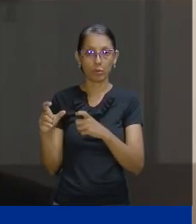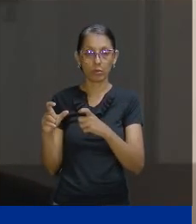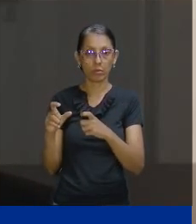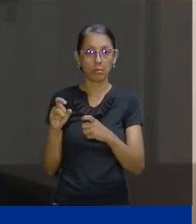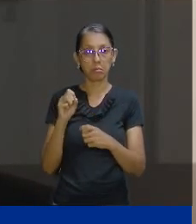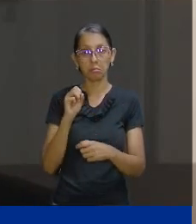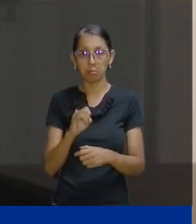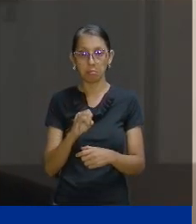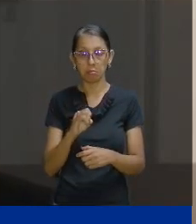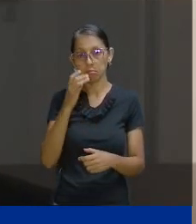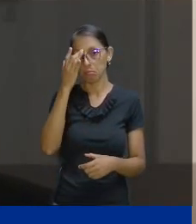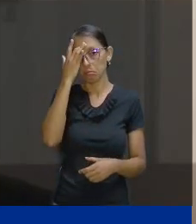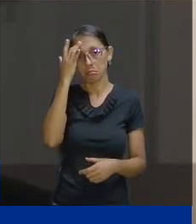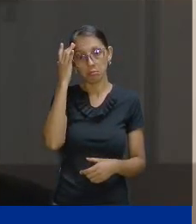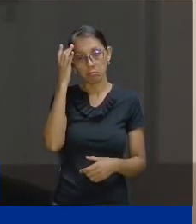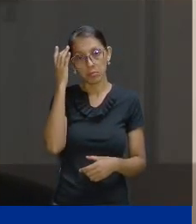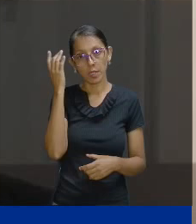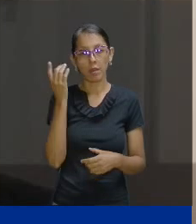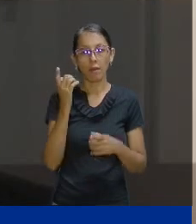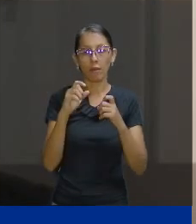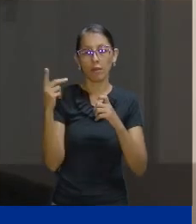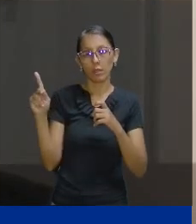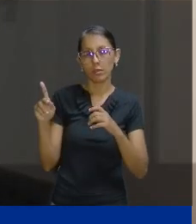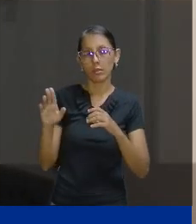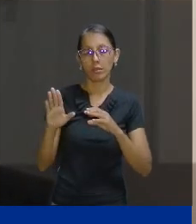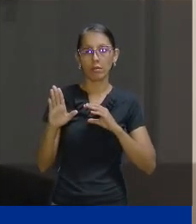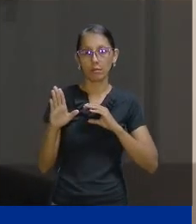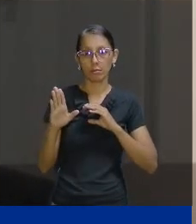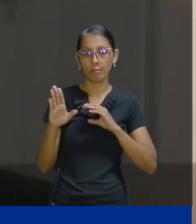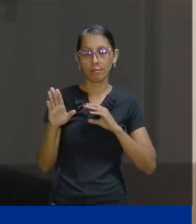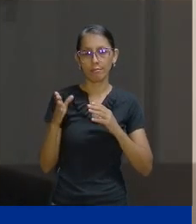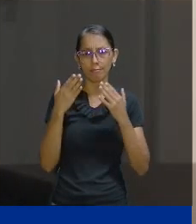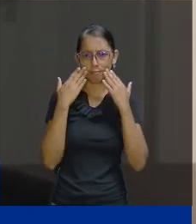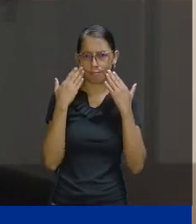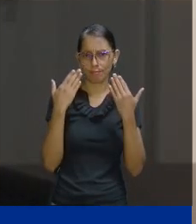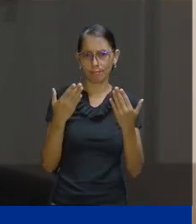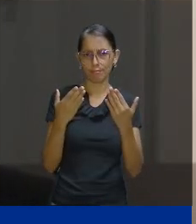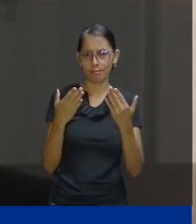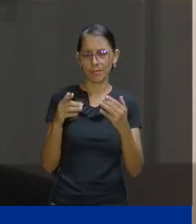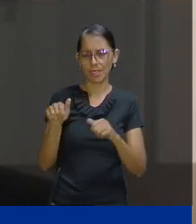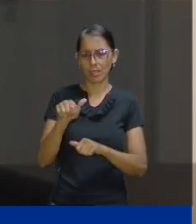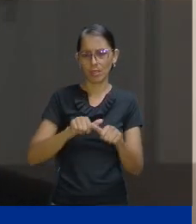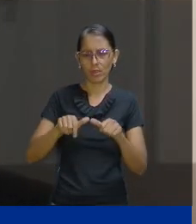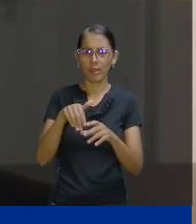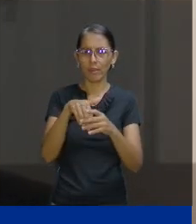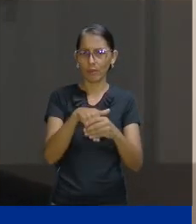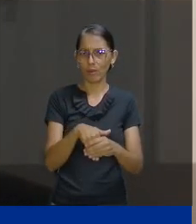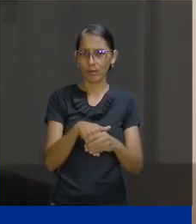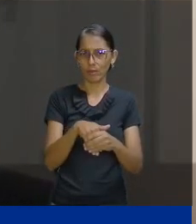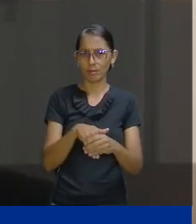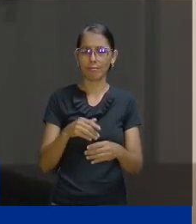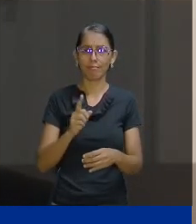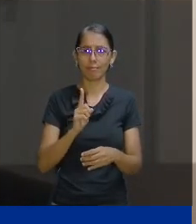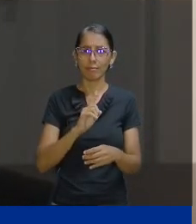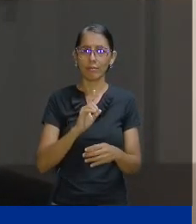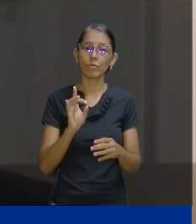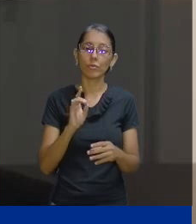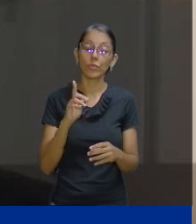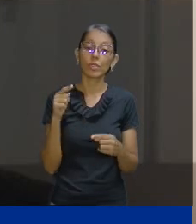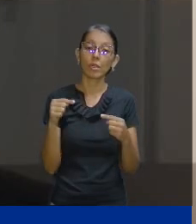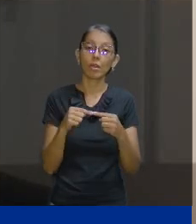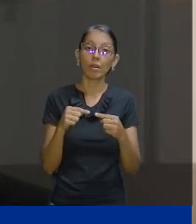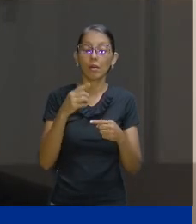santinho não é prova de que o transporte foi feito em troca de votos. É prova de que tinha alguém dentro de um carro